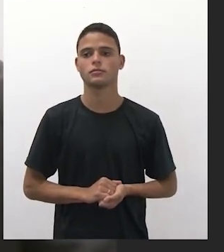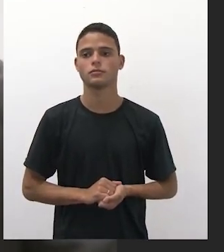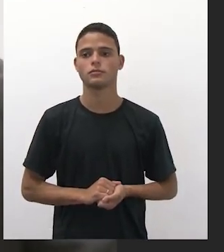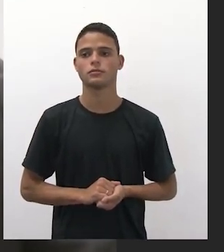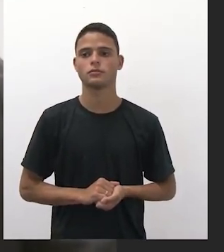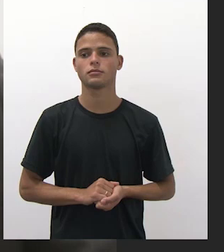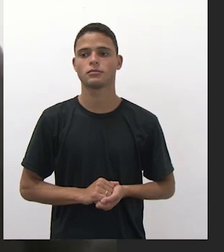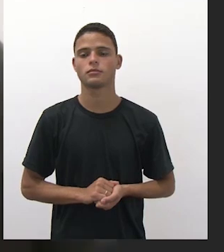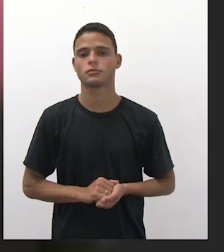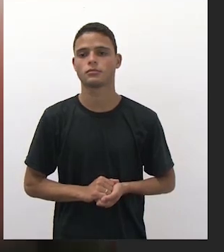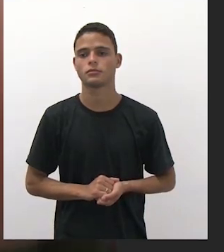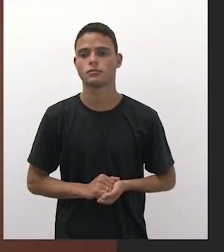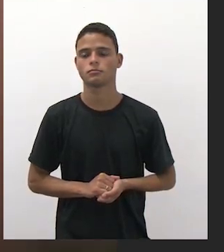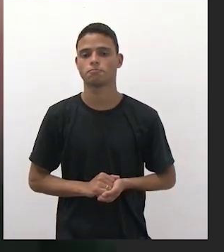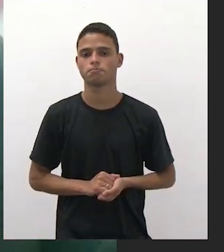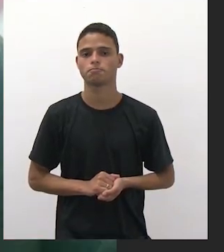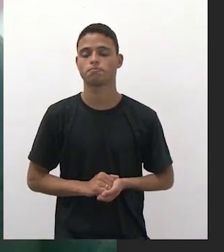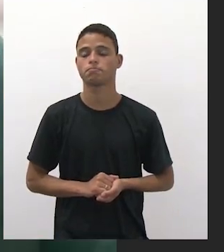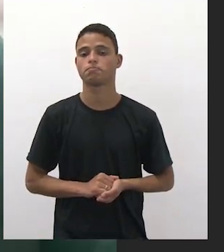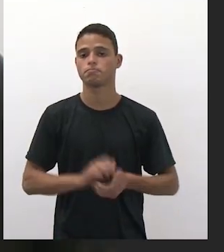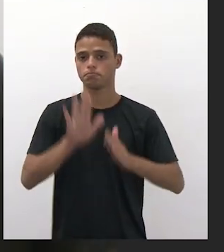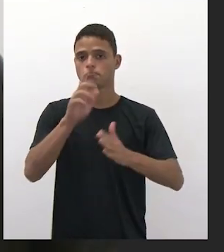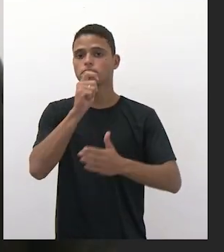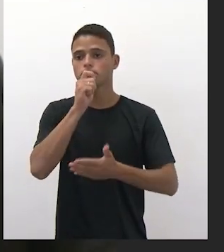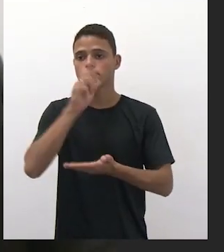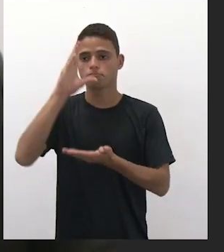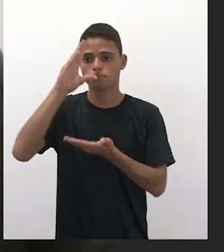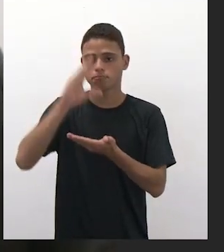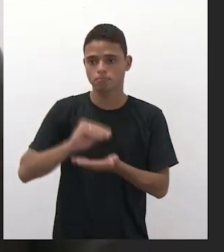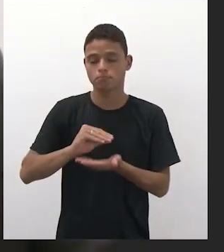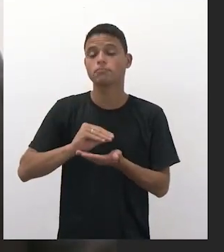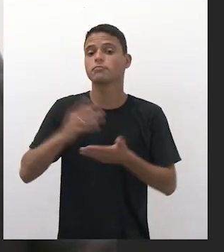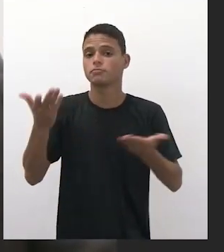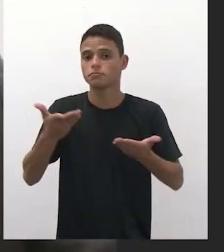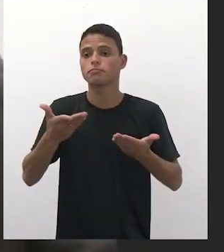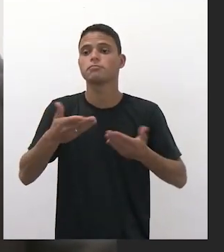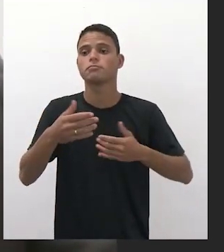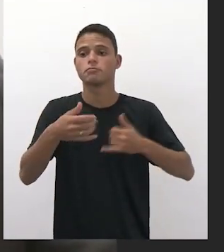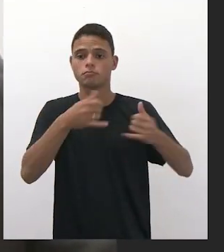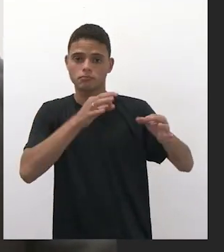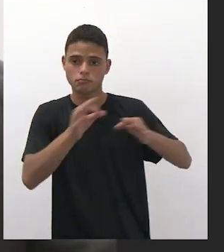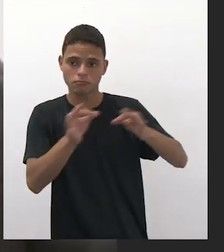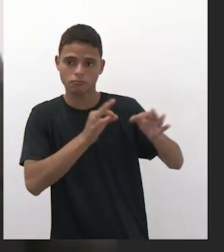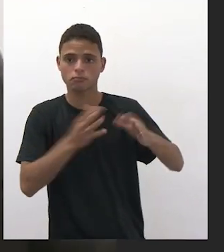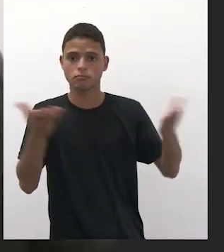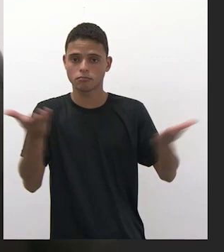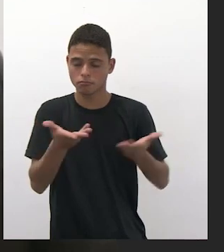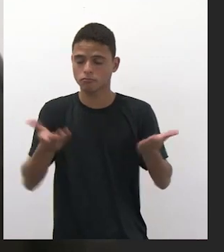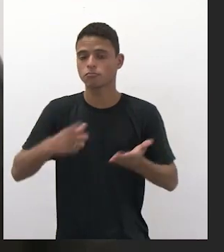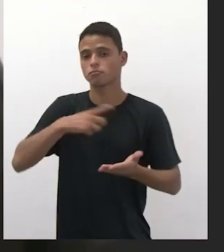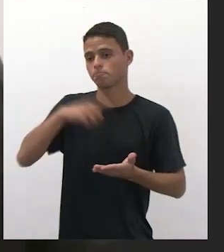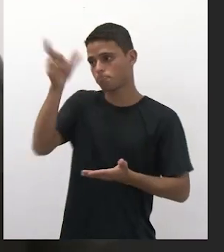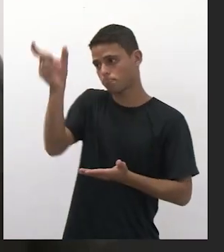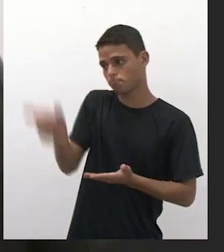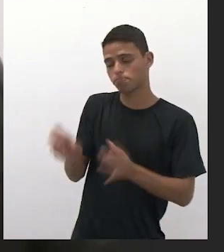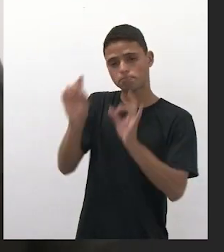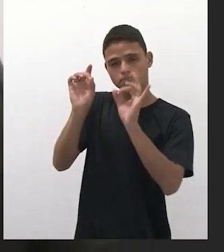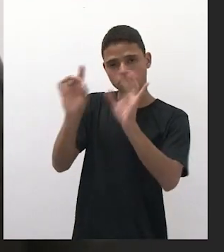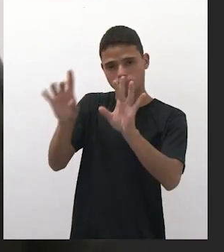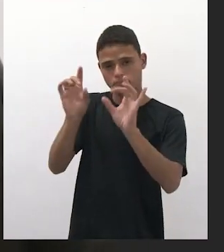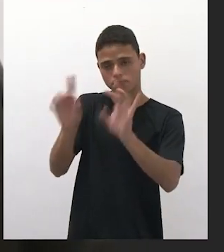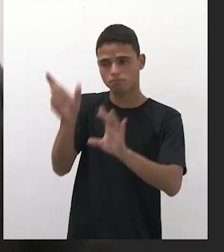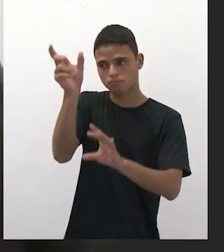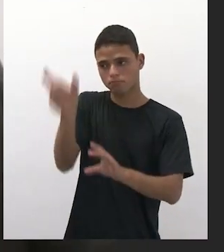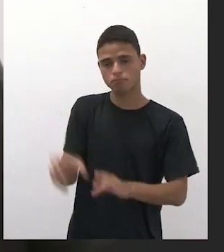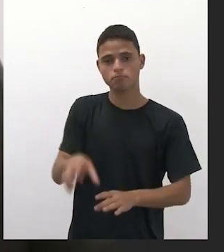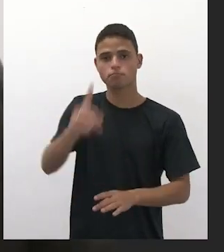Carlos, você está no mute. Carlos, você está no mute. No programa de hoje, nós temos uma convidada muito especial. Edivane Aparecida